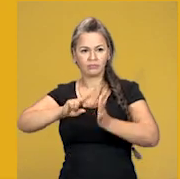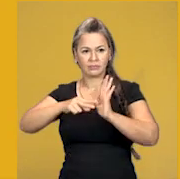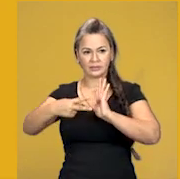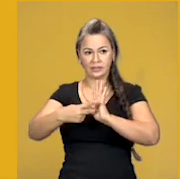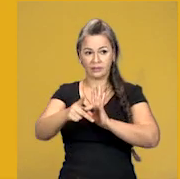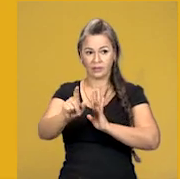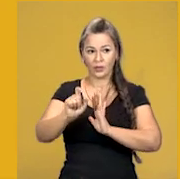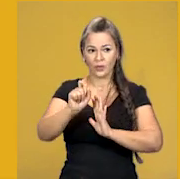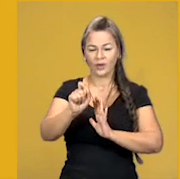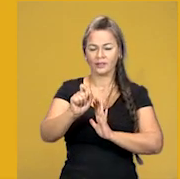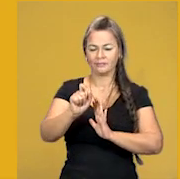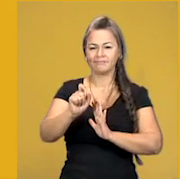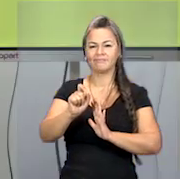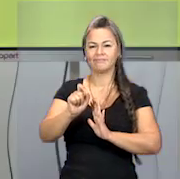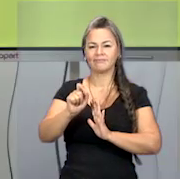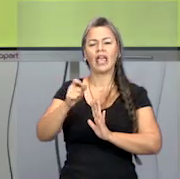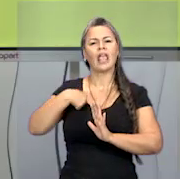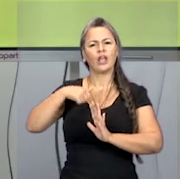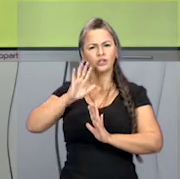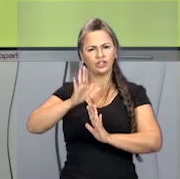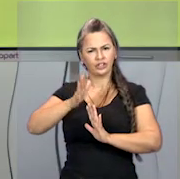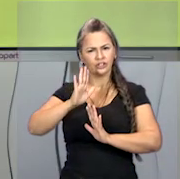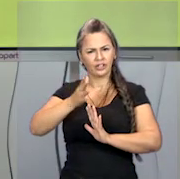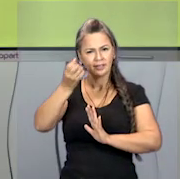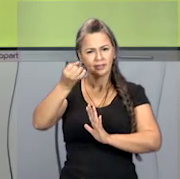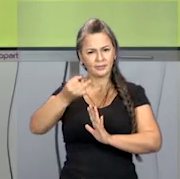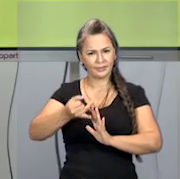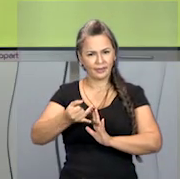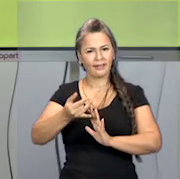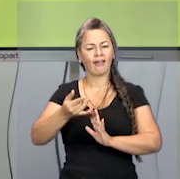temos um aspecto individual, onde cada pessoa,